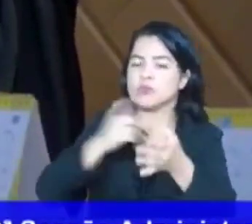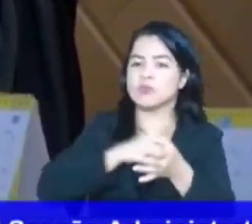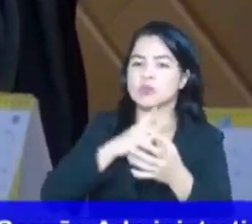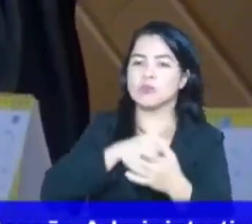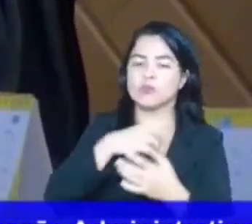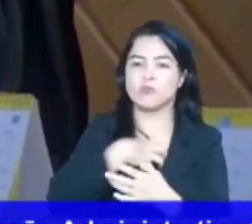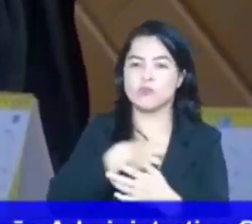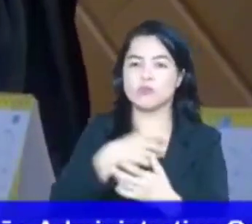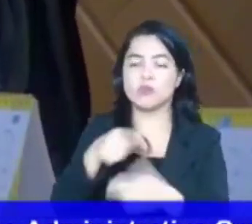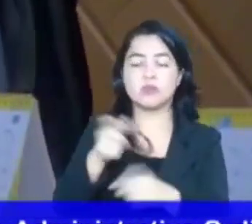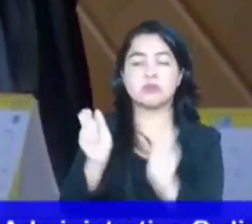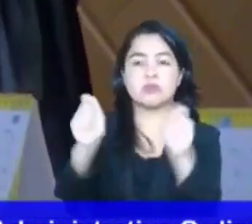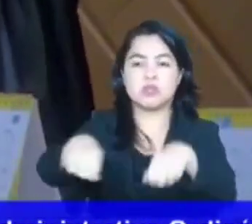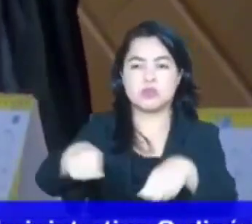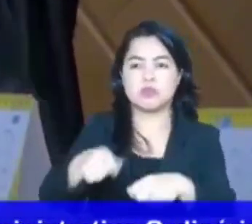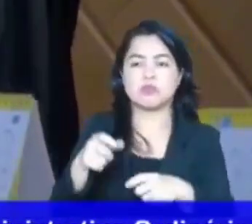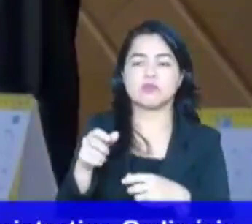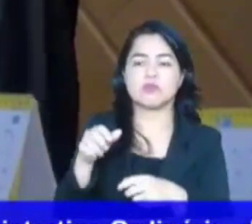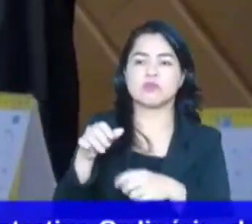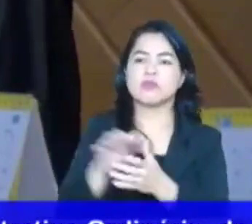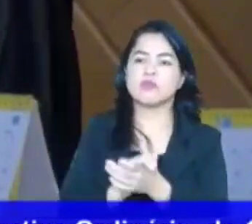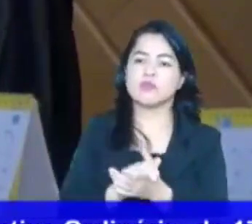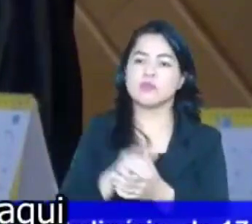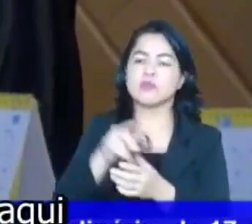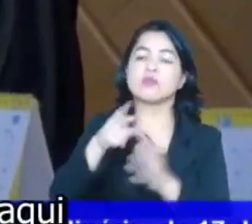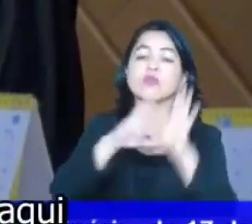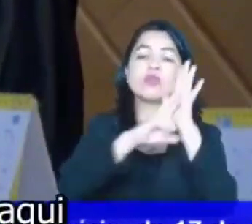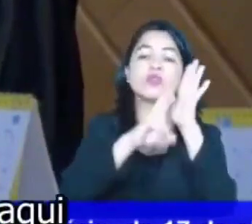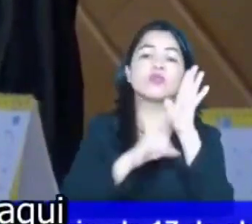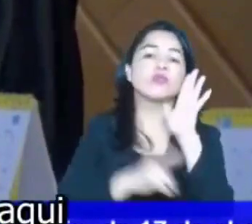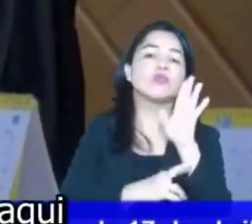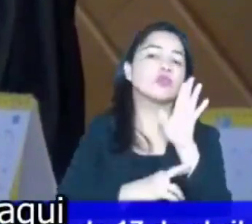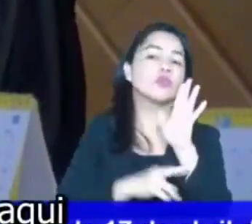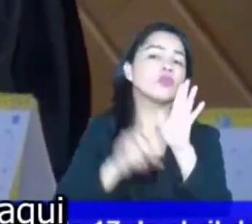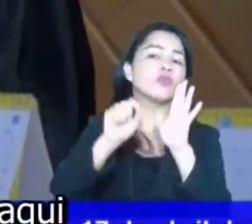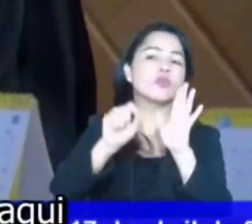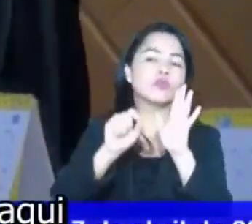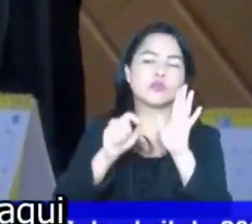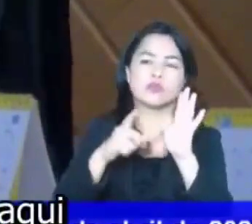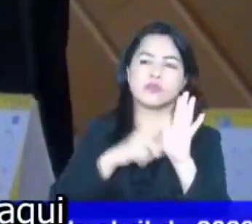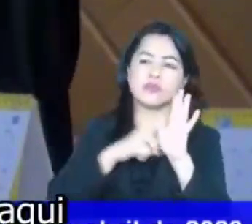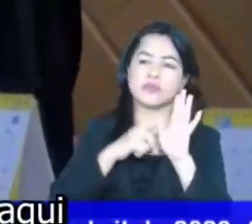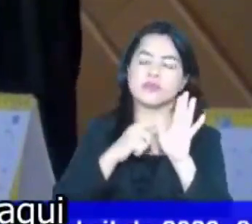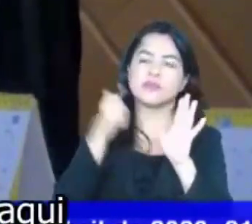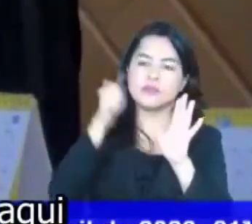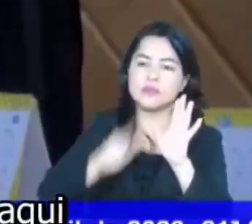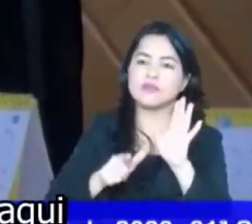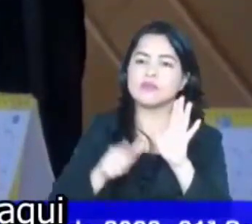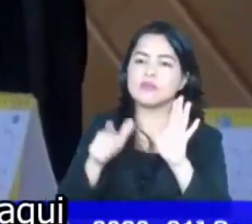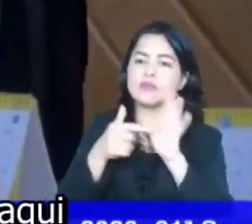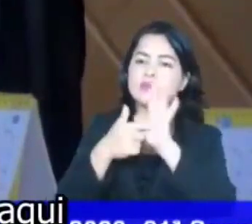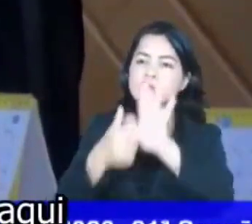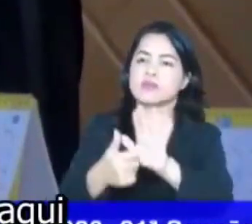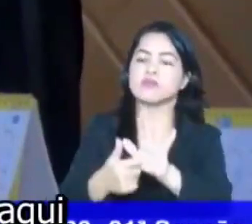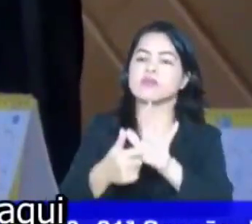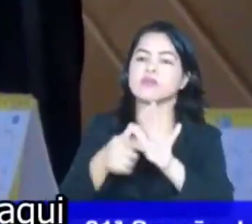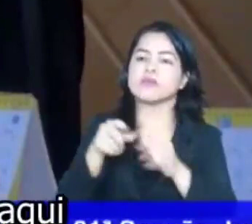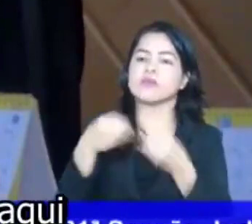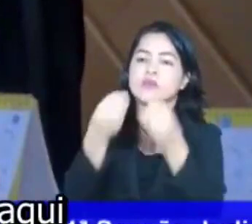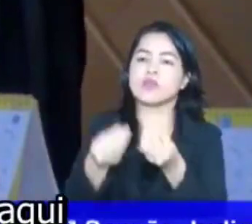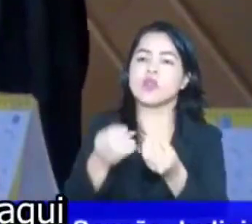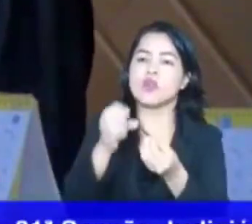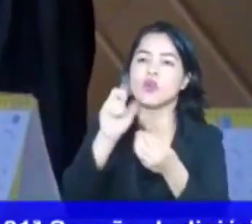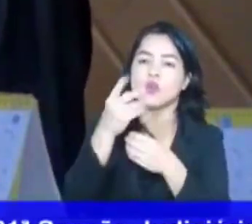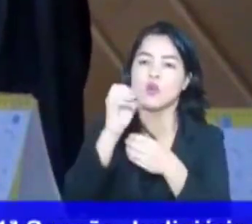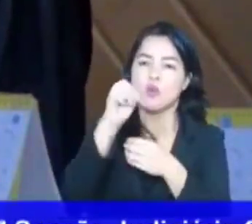dessa especializada. Então, a norma, ela diz o seguinte, né, que da homologação da respectiva convenção partidária